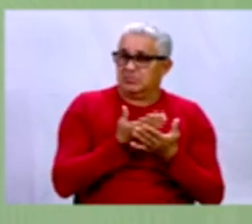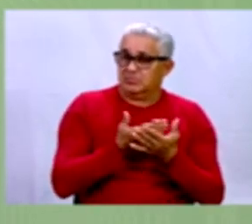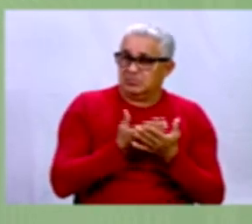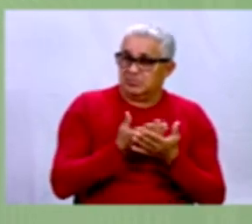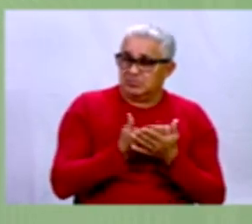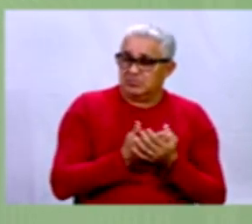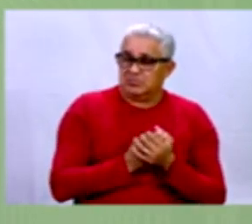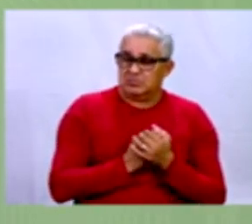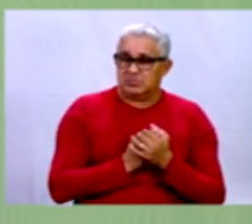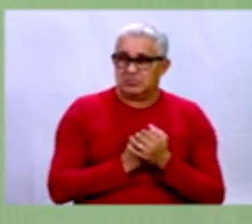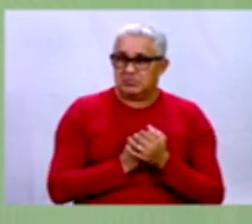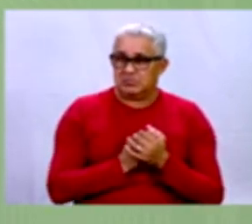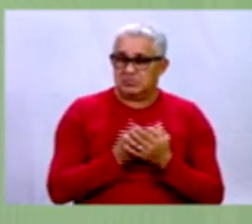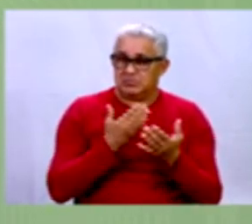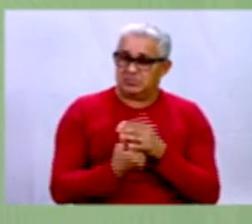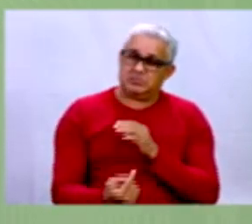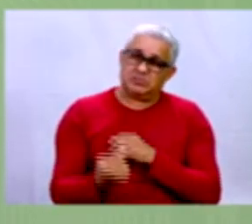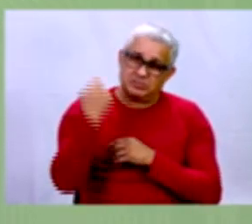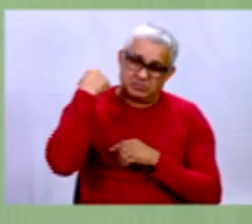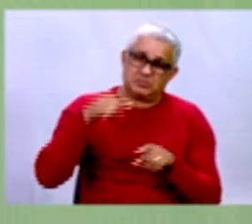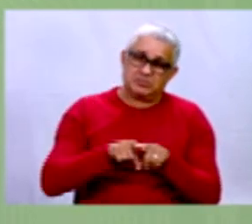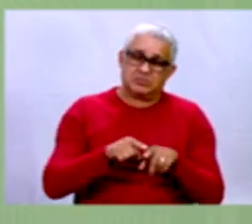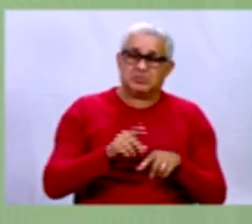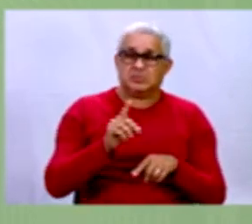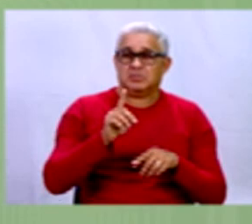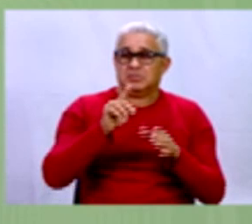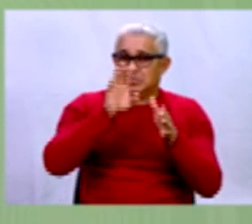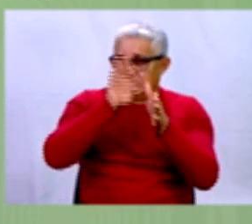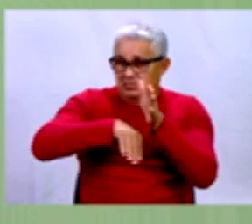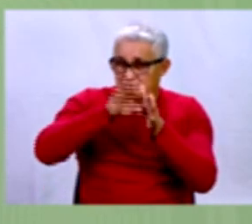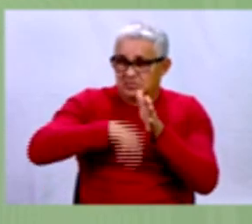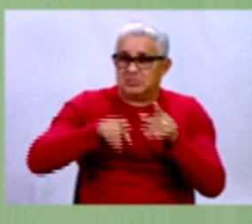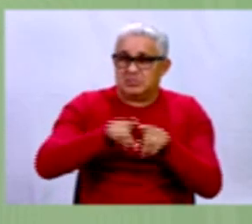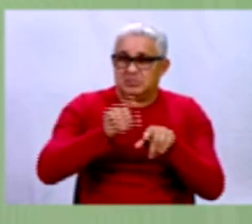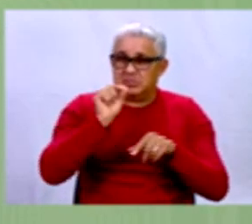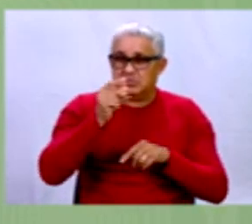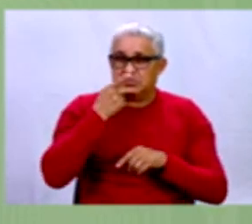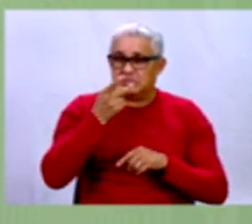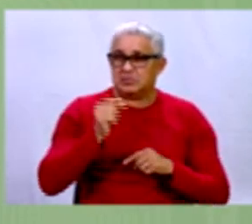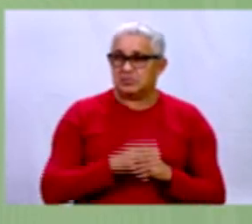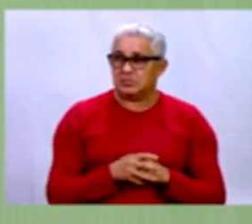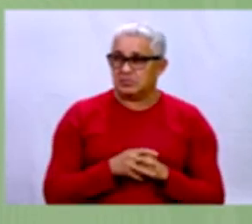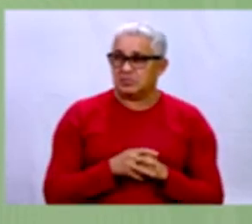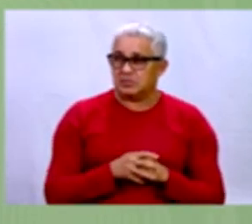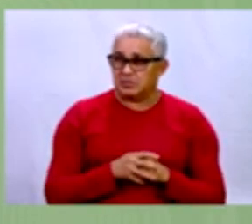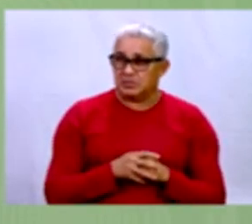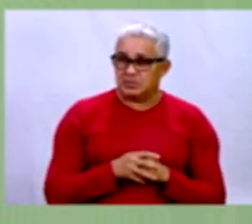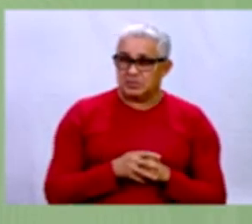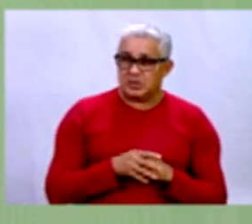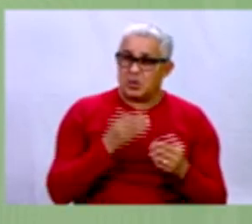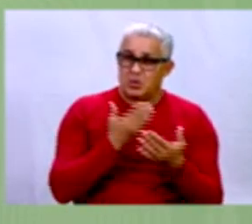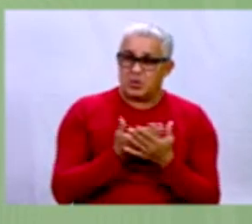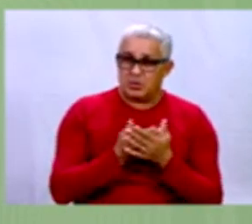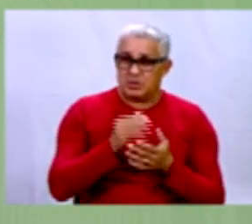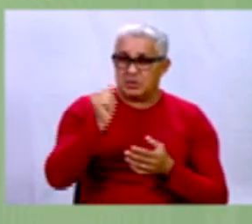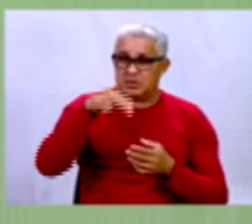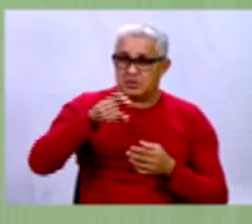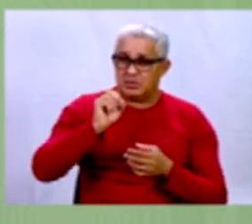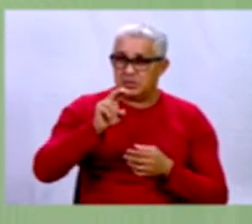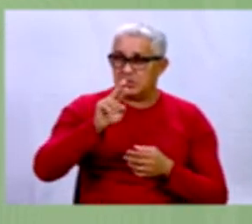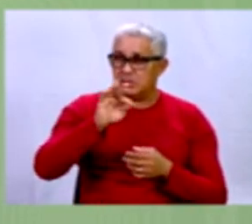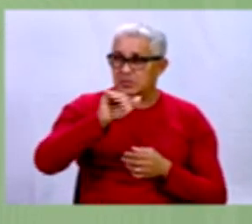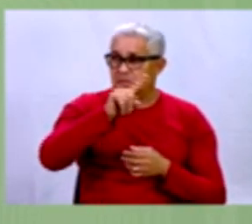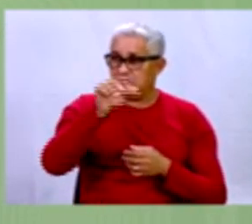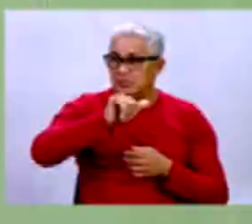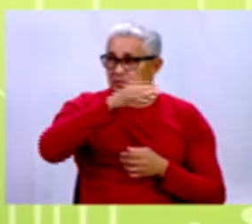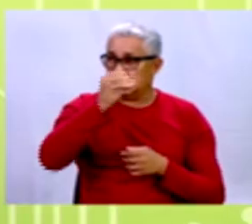partir desde a aula passada, que a gente falou de descontos, né? Aí o que a gente falou né, durante essa aula? Amortização, série